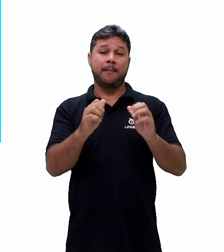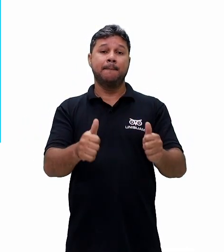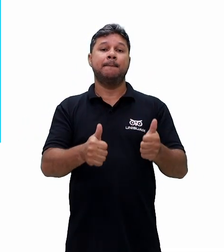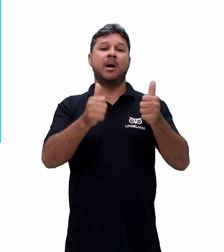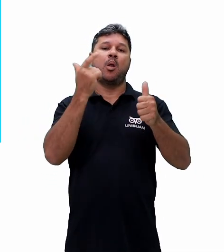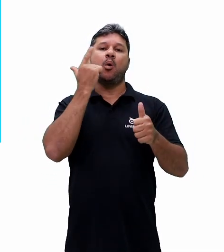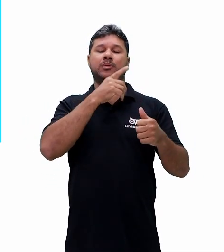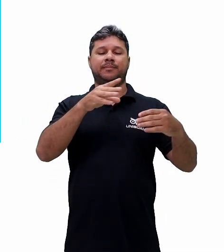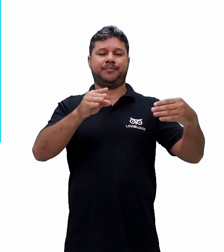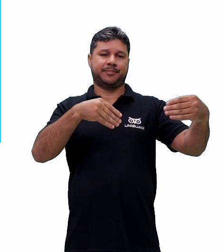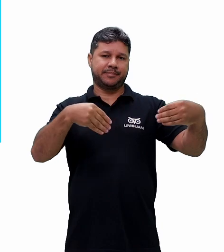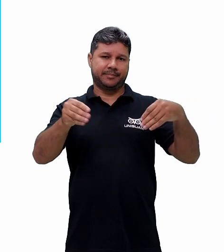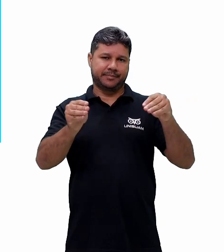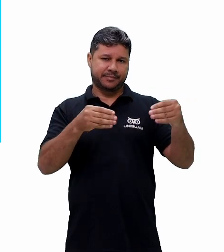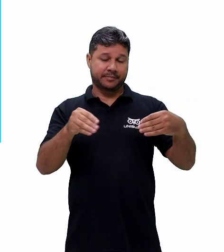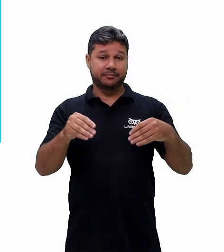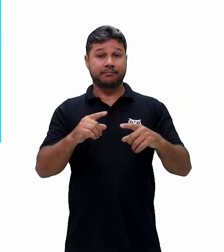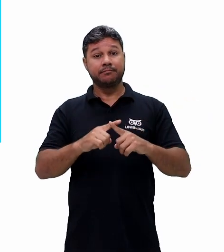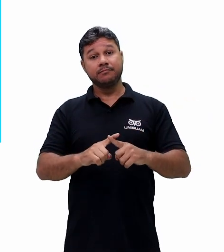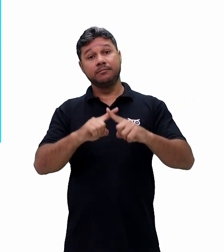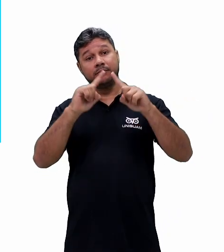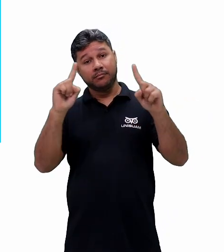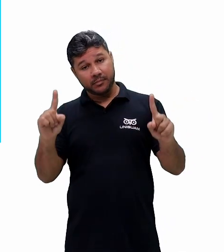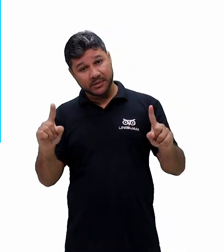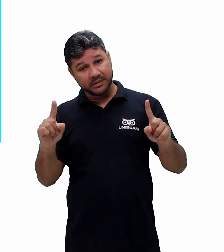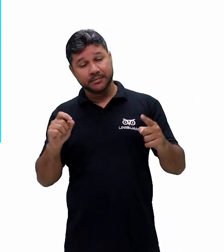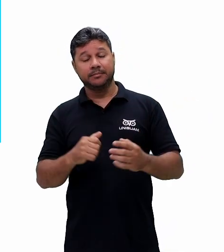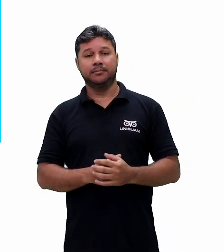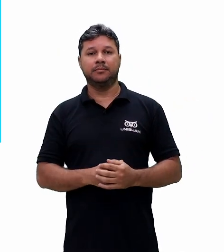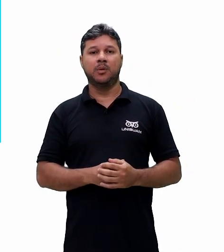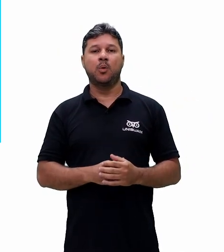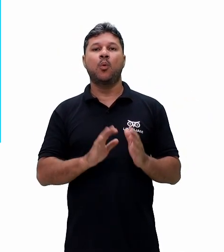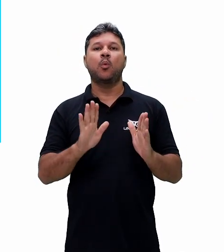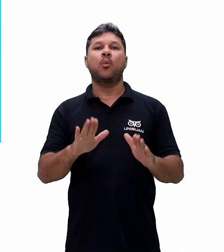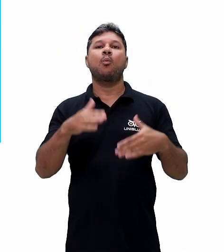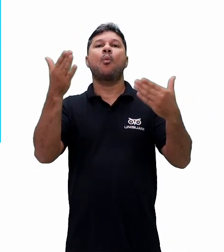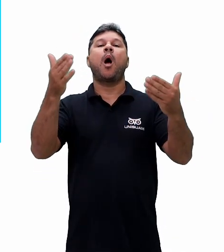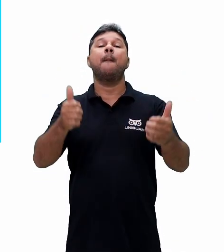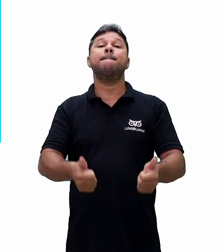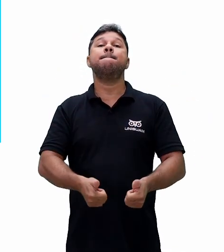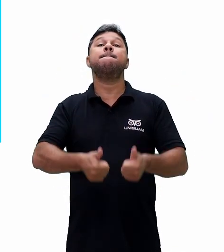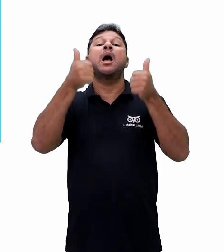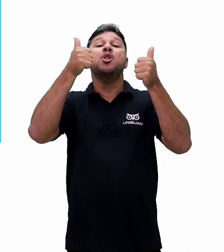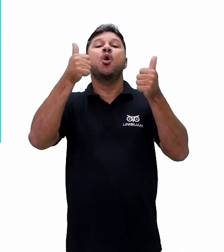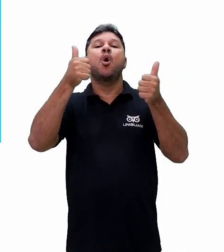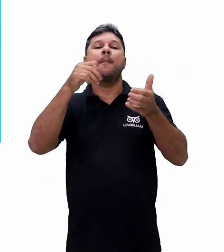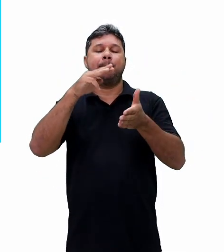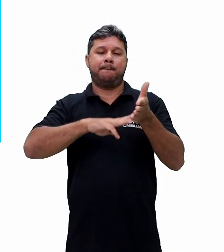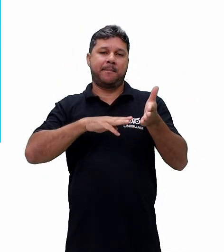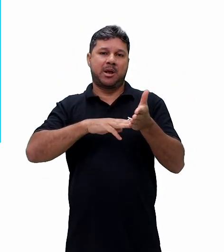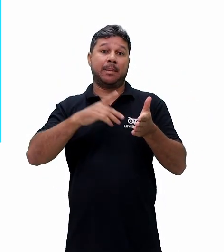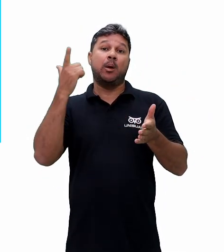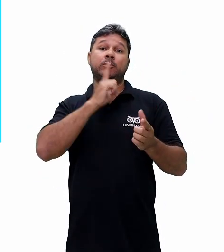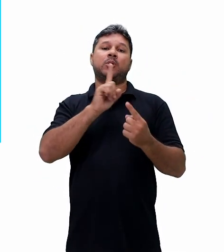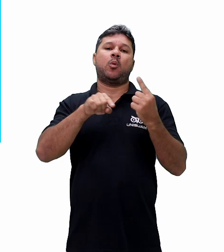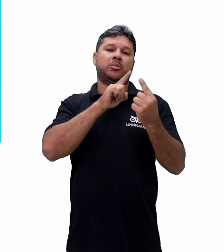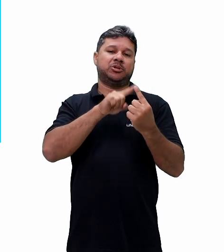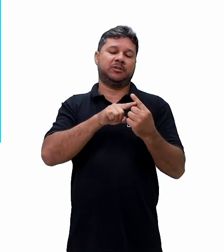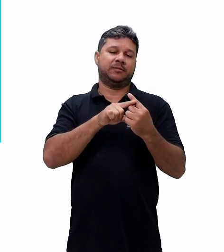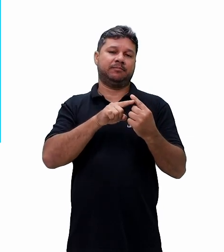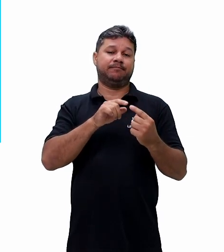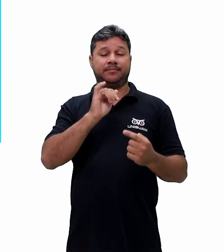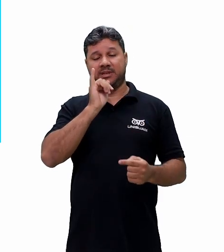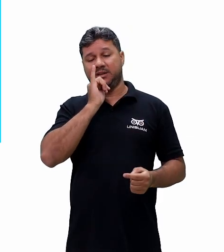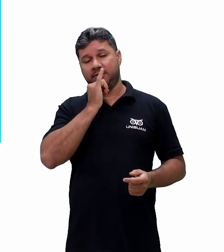eficazes no que se refere ao aumento da flexibilidade. Porém, qual é o melhor método para se